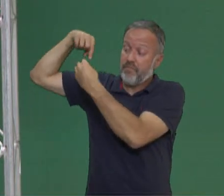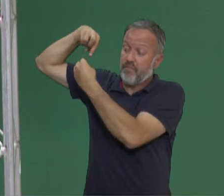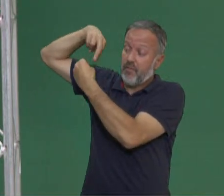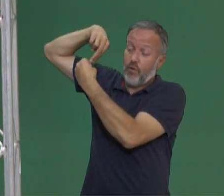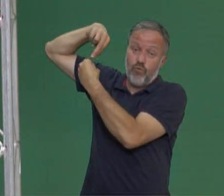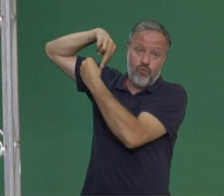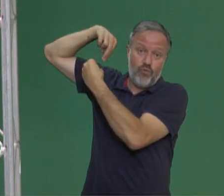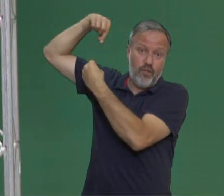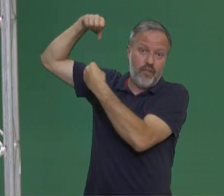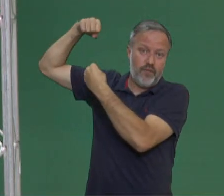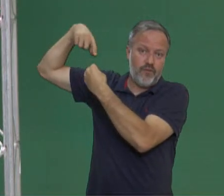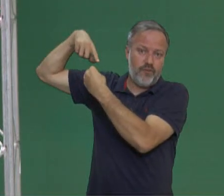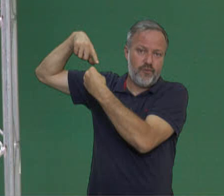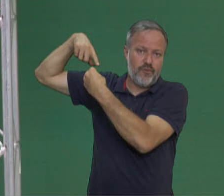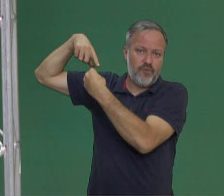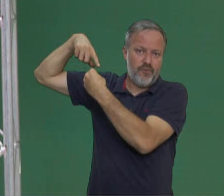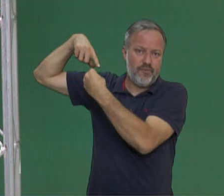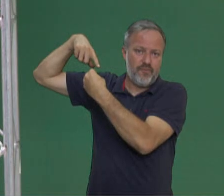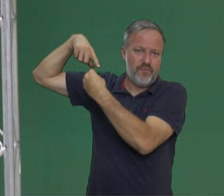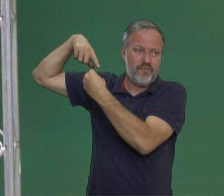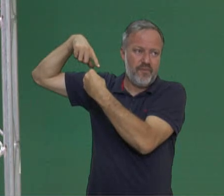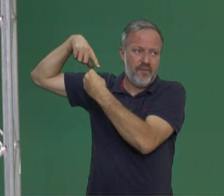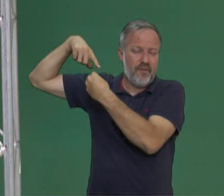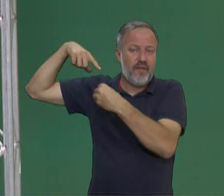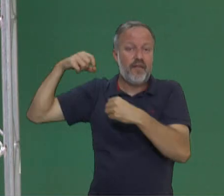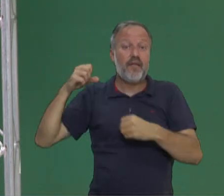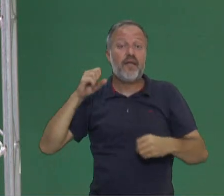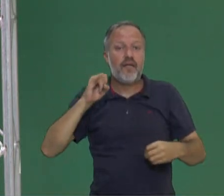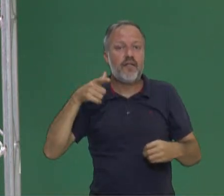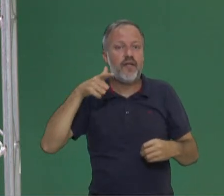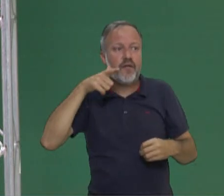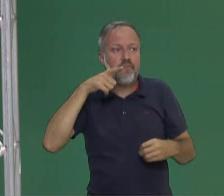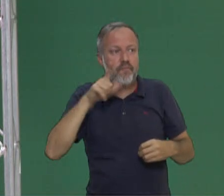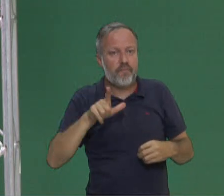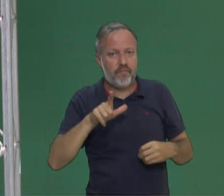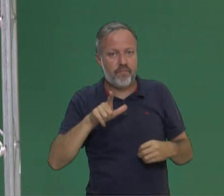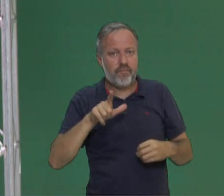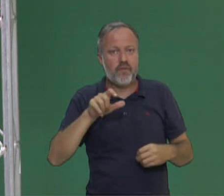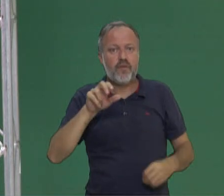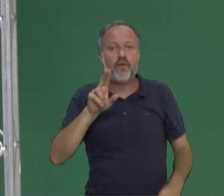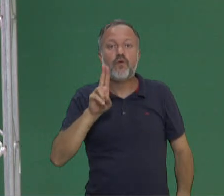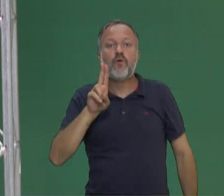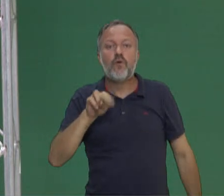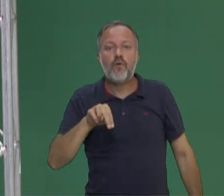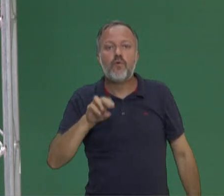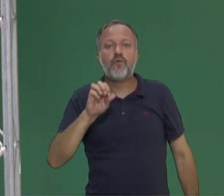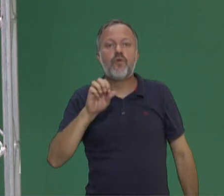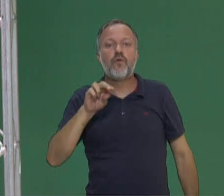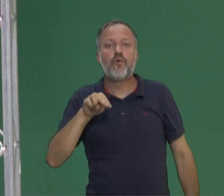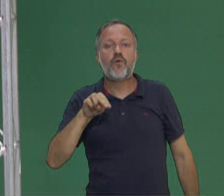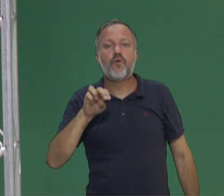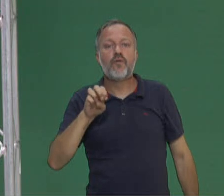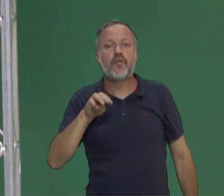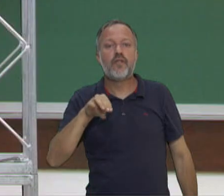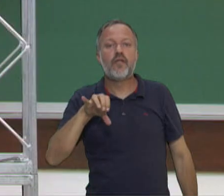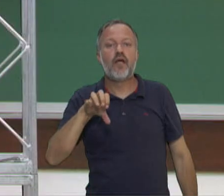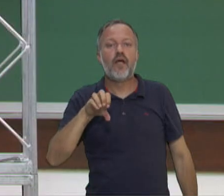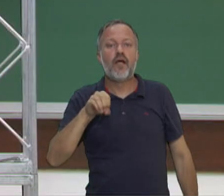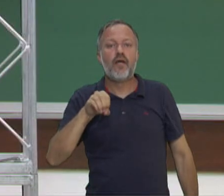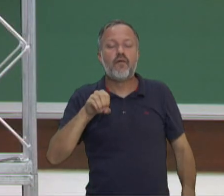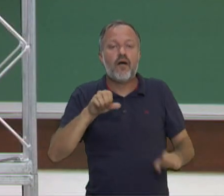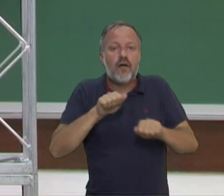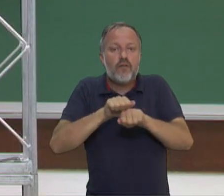seguida que isso acontecer, a gente já prevê no mundo científico que o ununênio vai se desmontar novamente. E ele vai se desmontar em